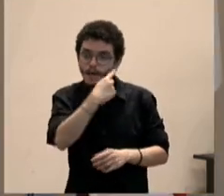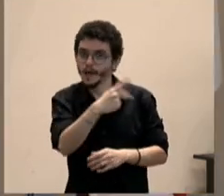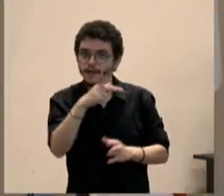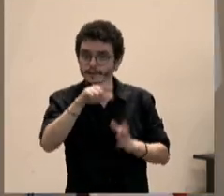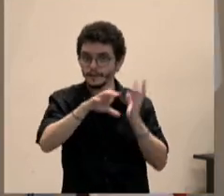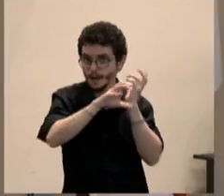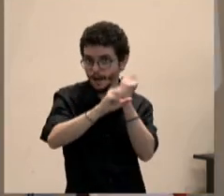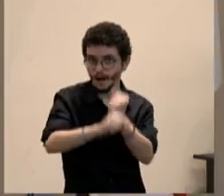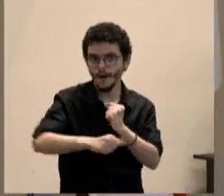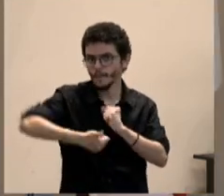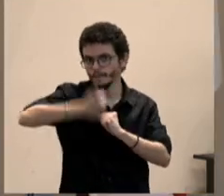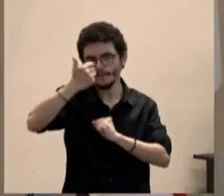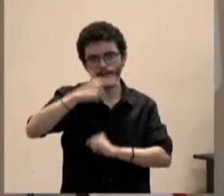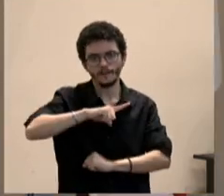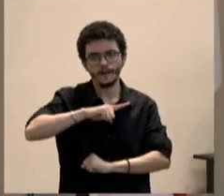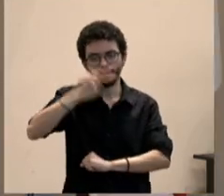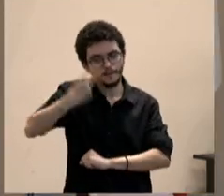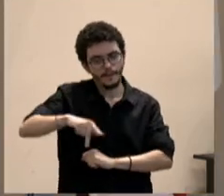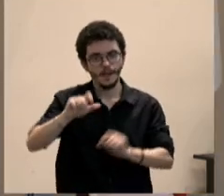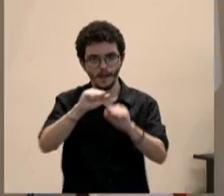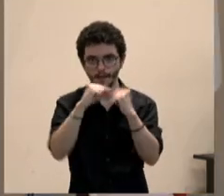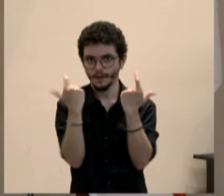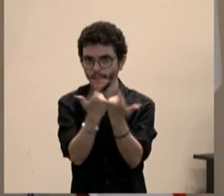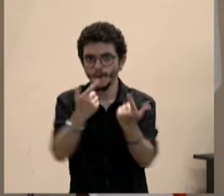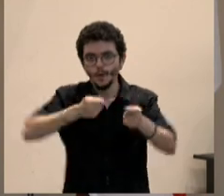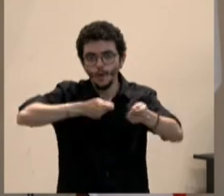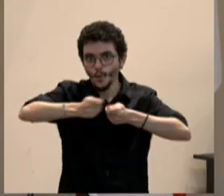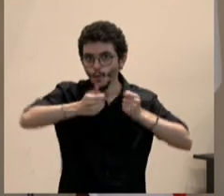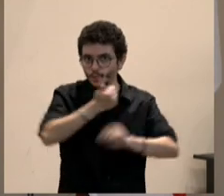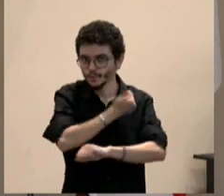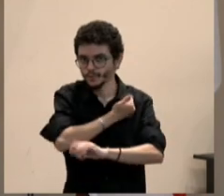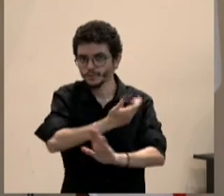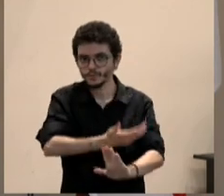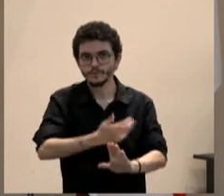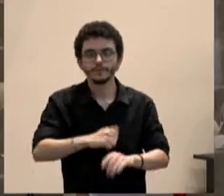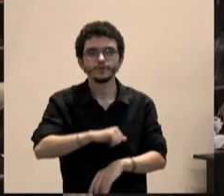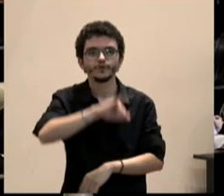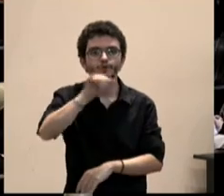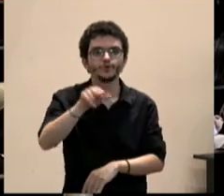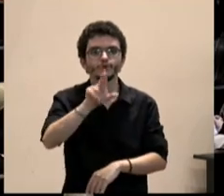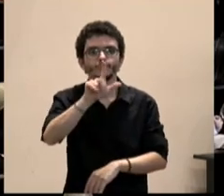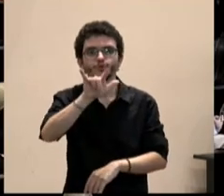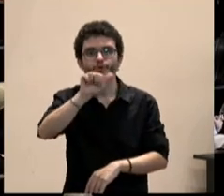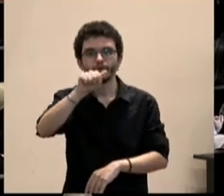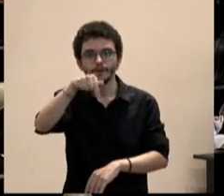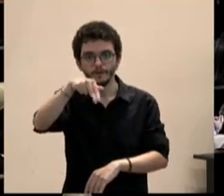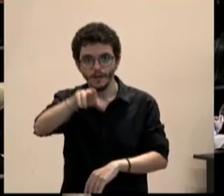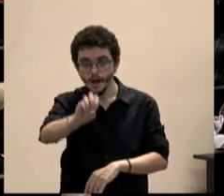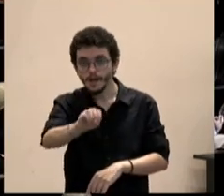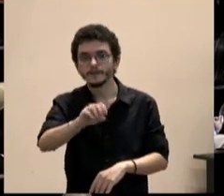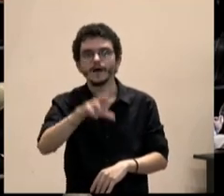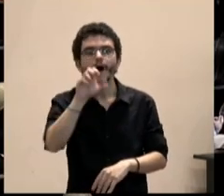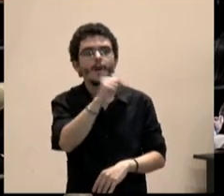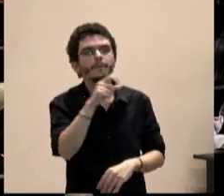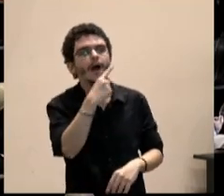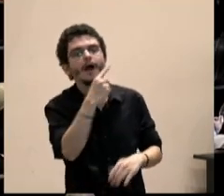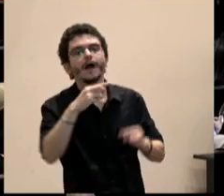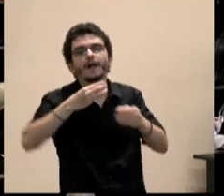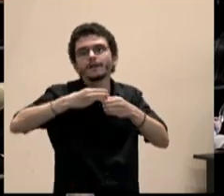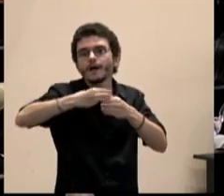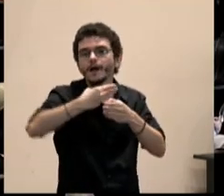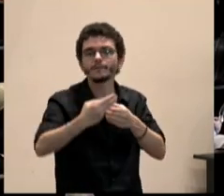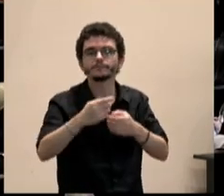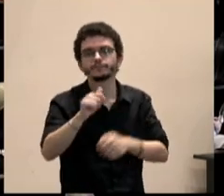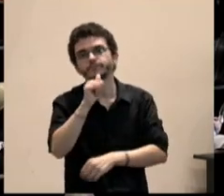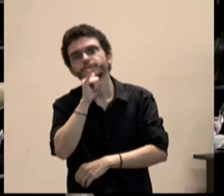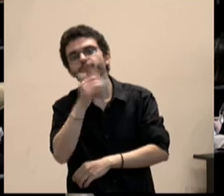tem na Assembleia em termos de controle dos números, o Juliano pega o município lá e